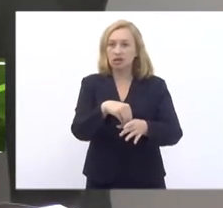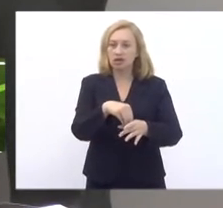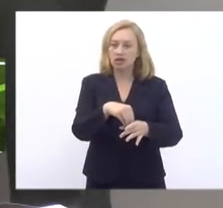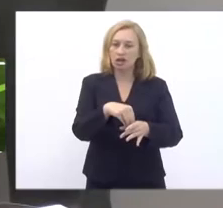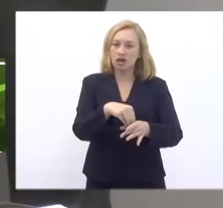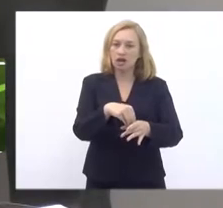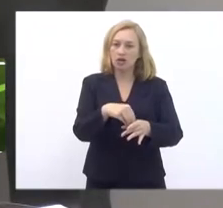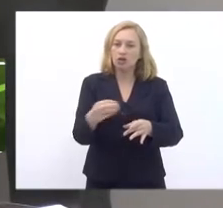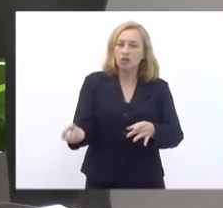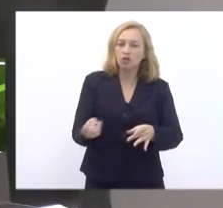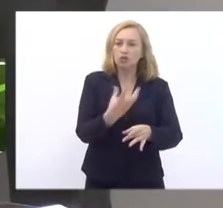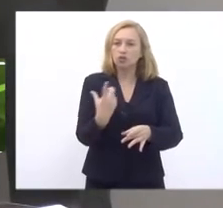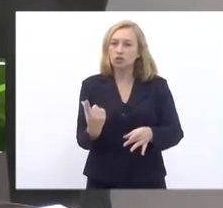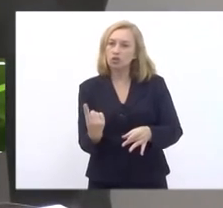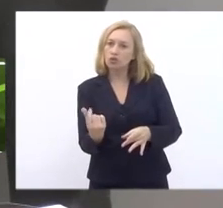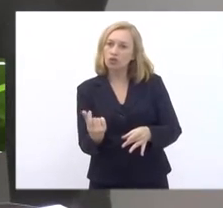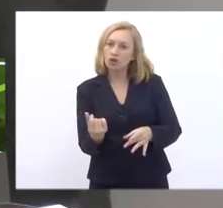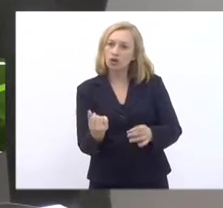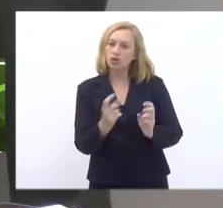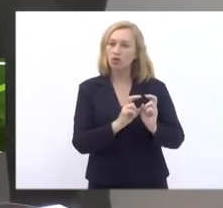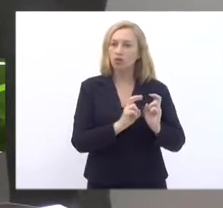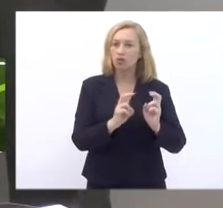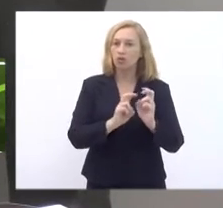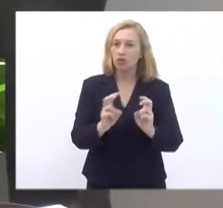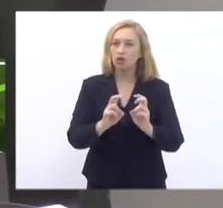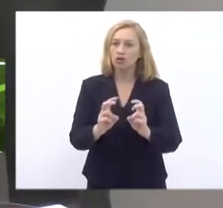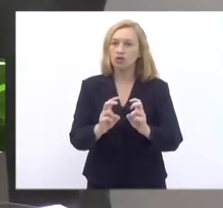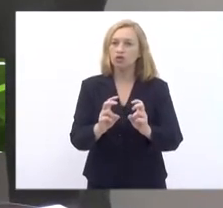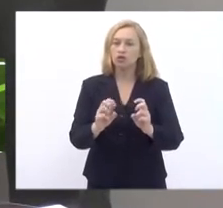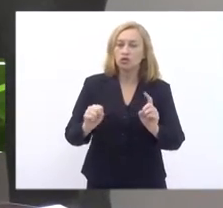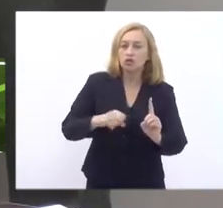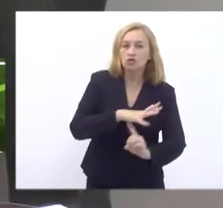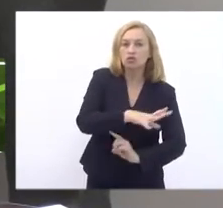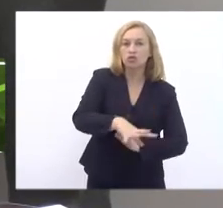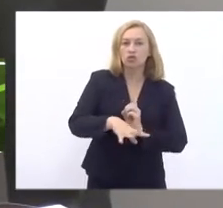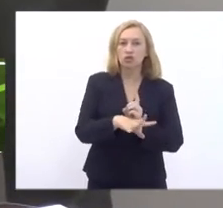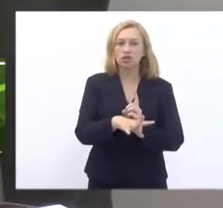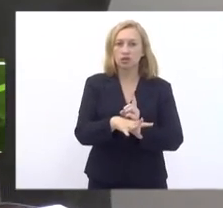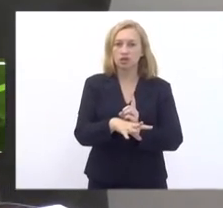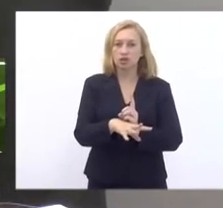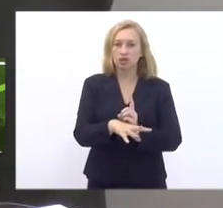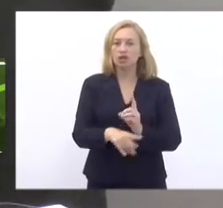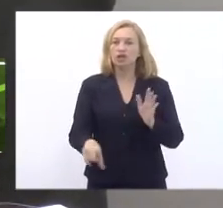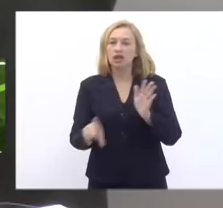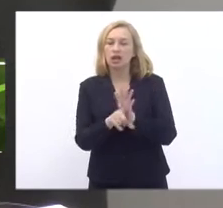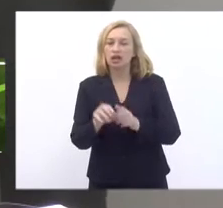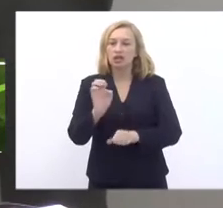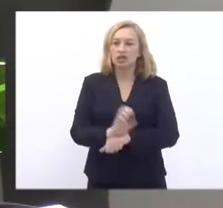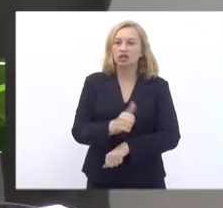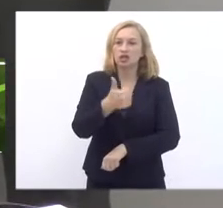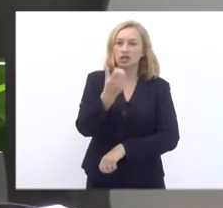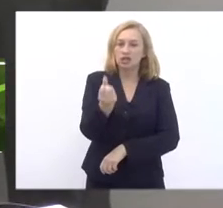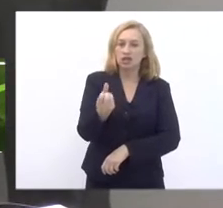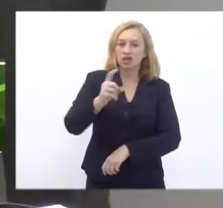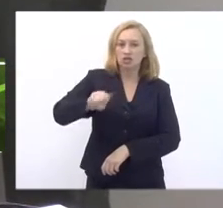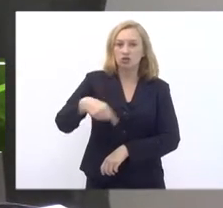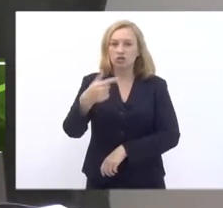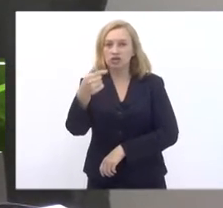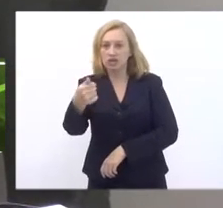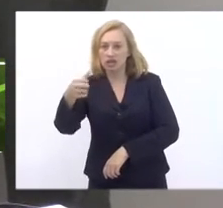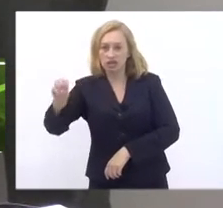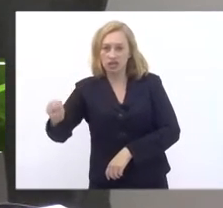de uma tarifa ferroviária social na forma da Lei Estadual 6.700,